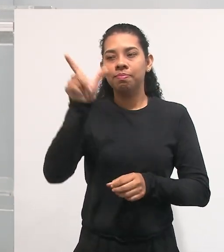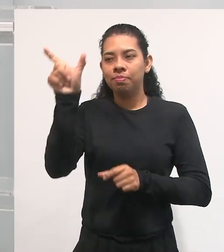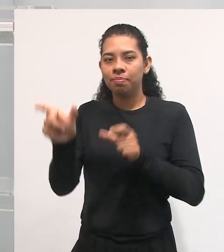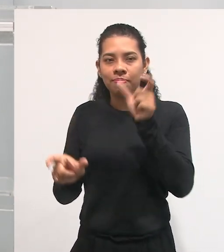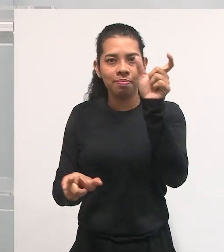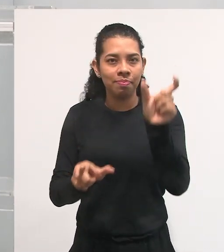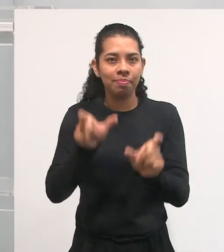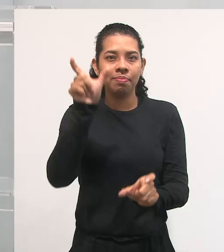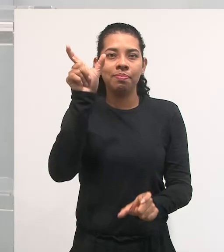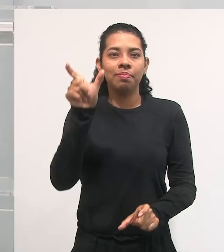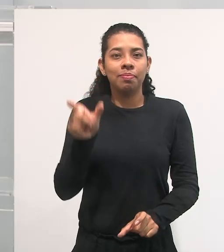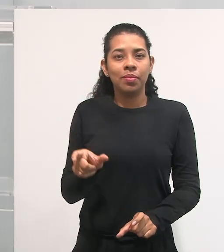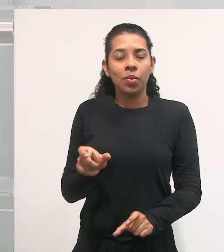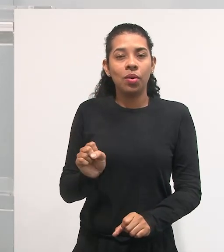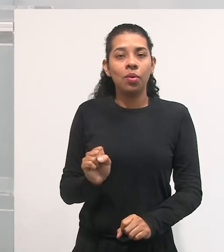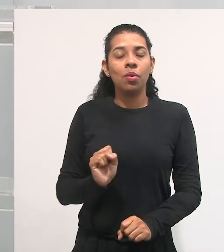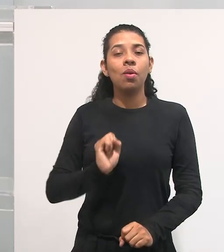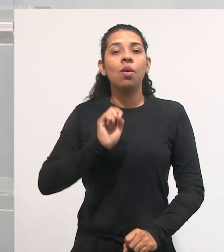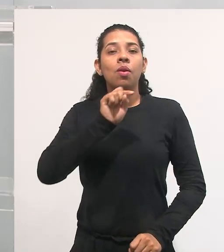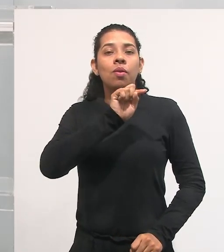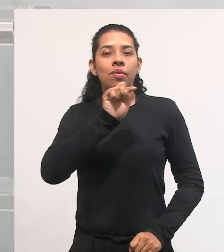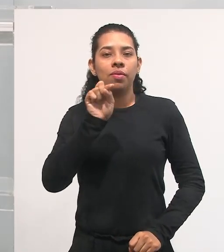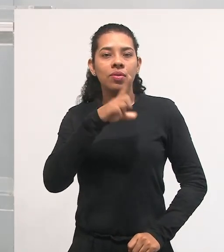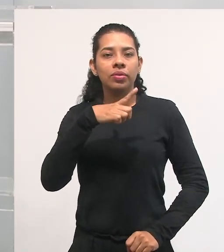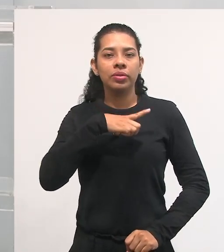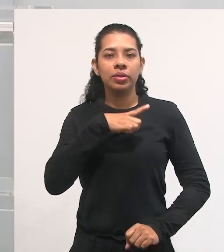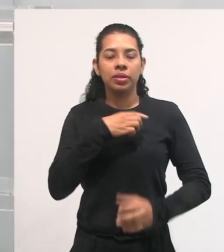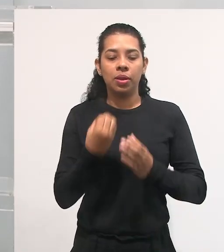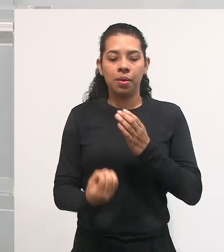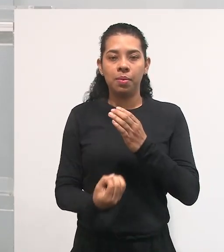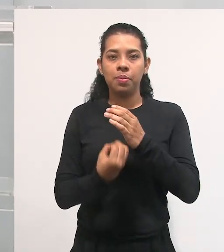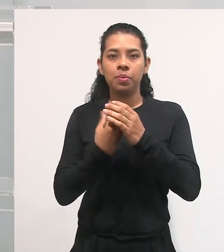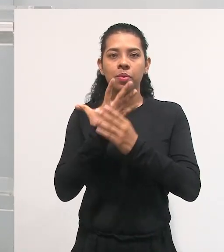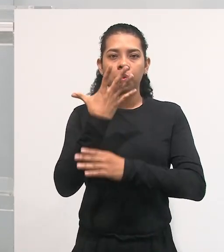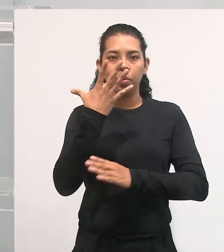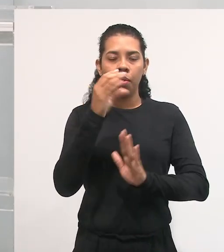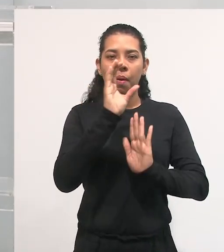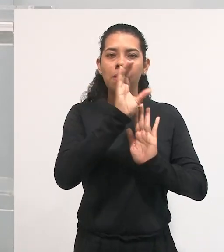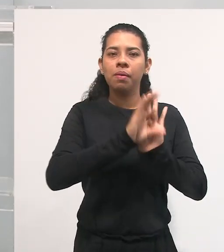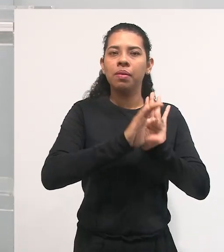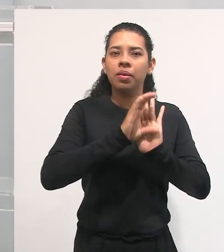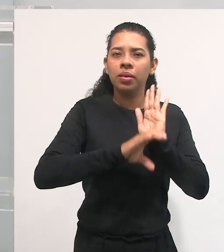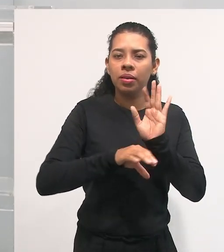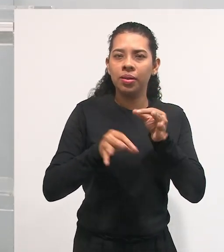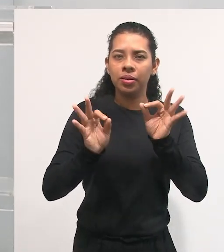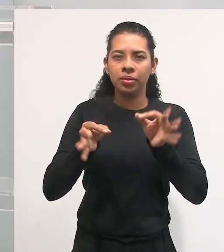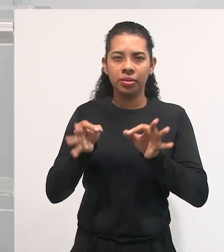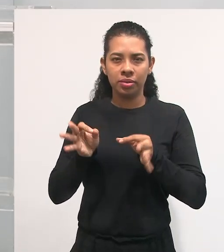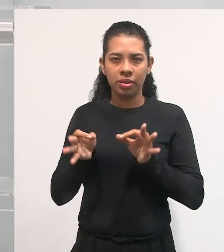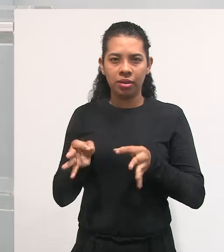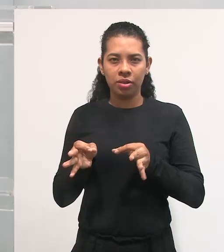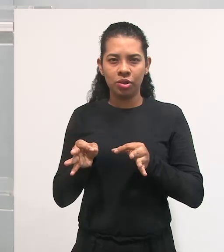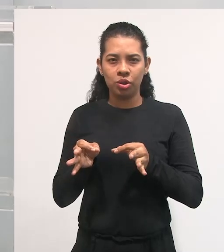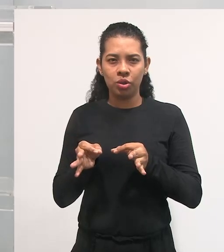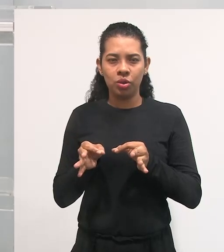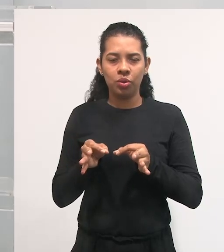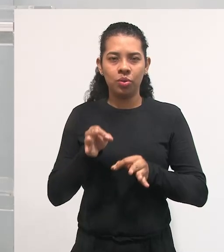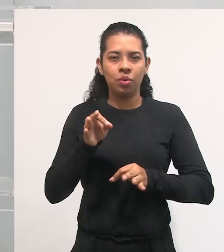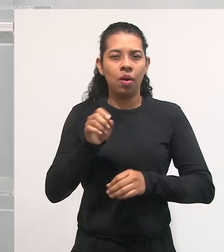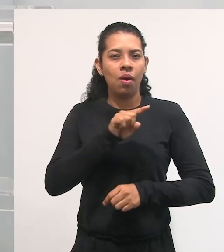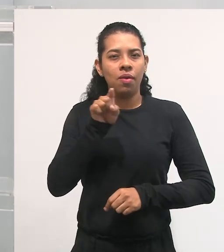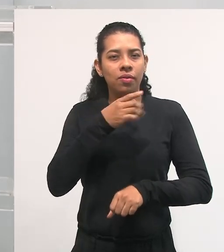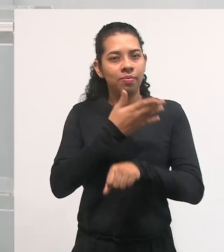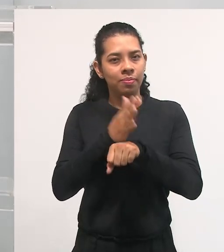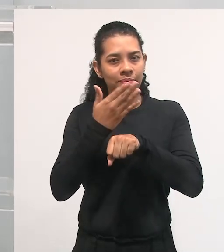protagonismo do sujeito quando você tem um currículo eh gerado a partir de concepções tradicionais